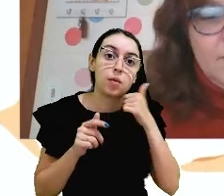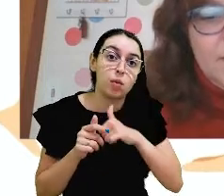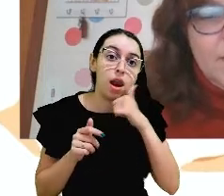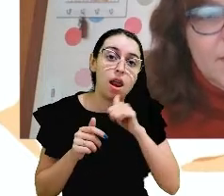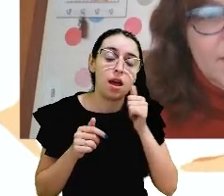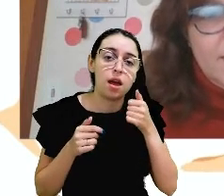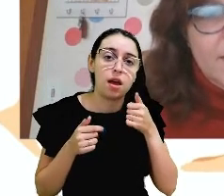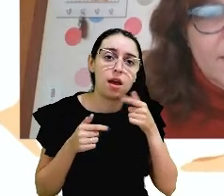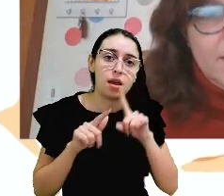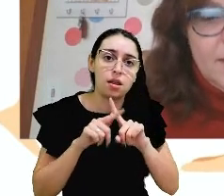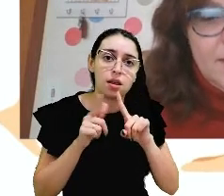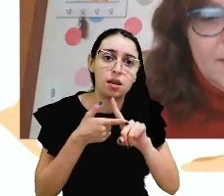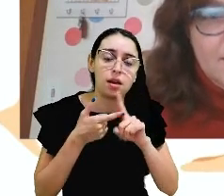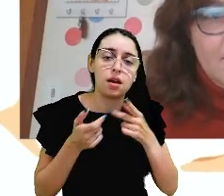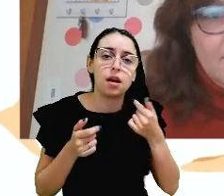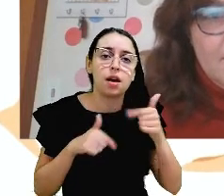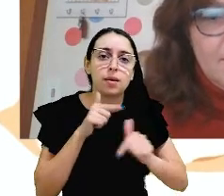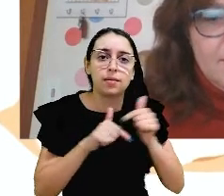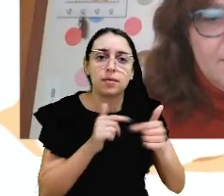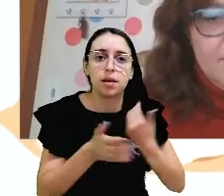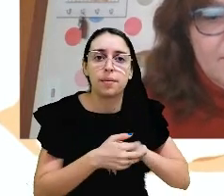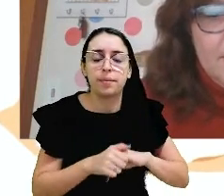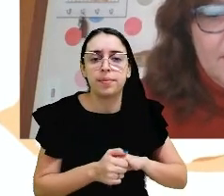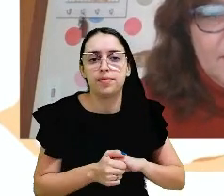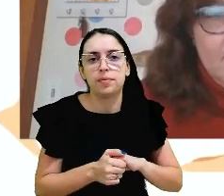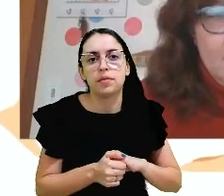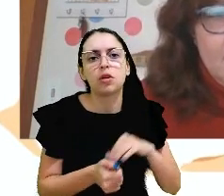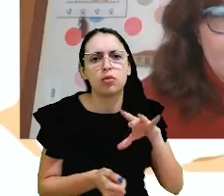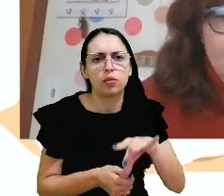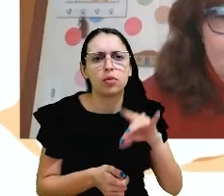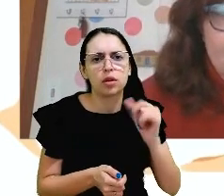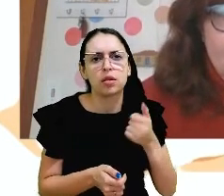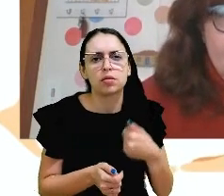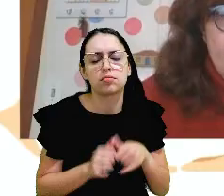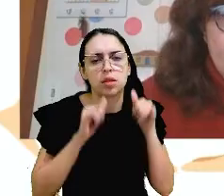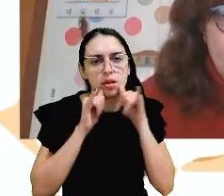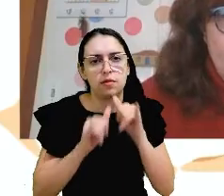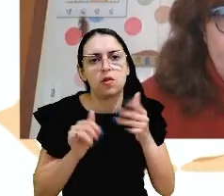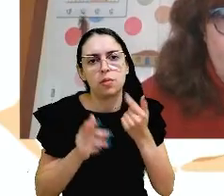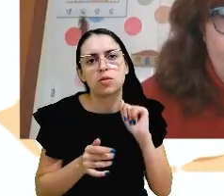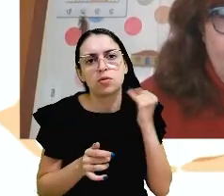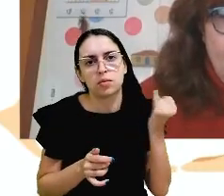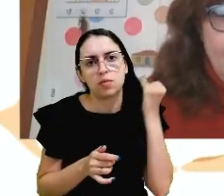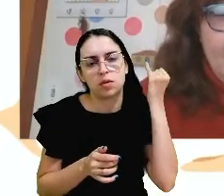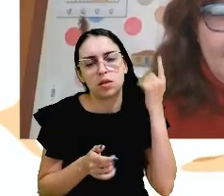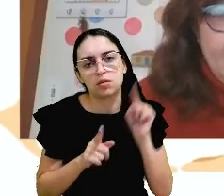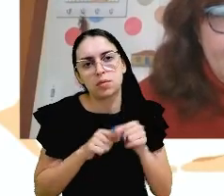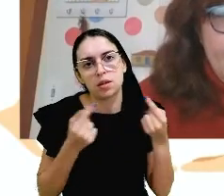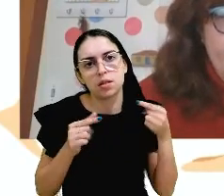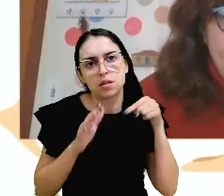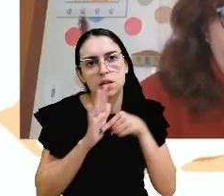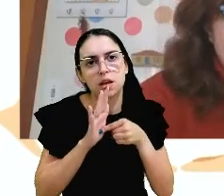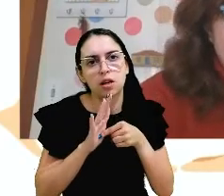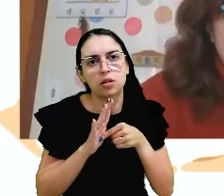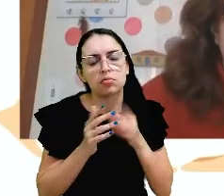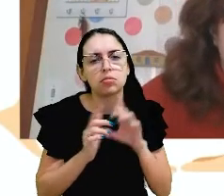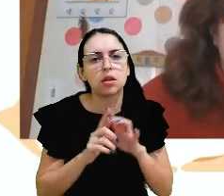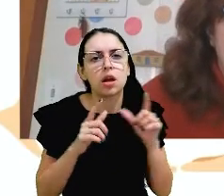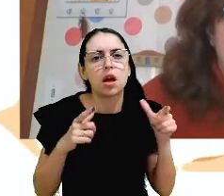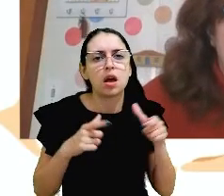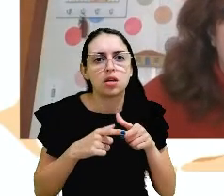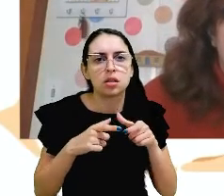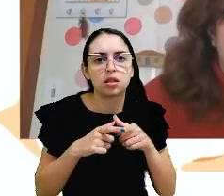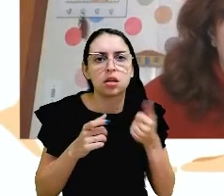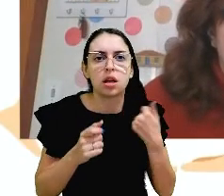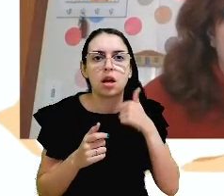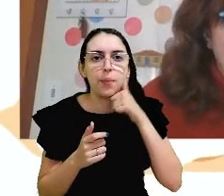acho que tem questões aí relacionadas à escolha da via do parto que também são pertinentes, né? Mas dentro dessas mulheres que querem